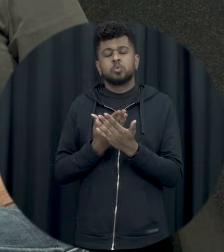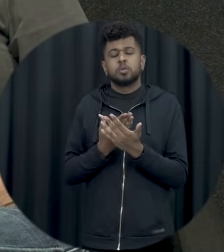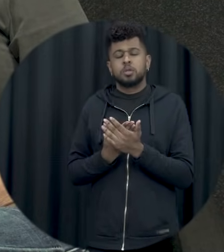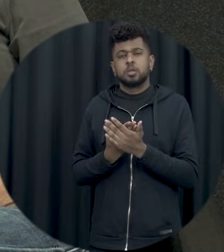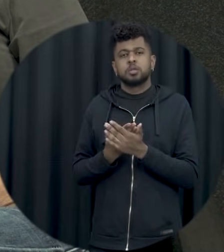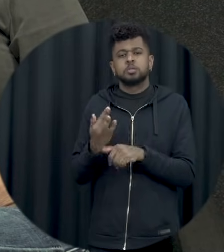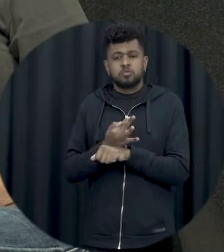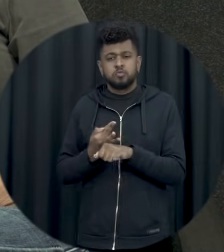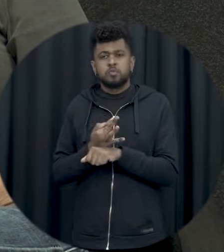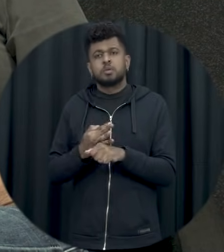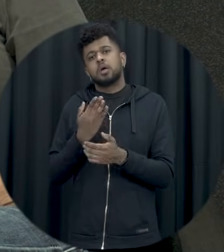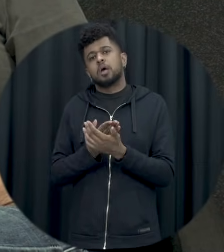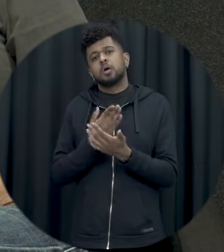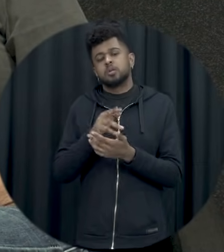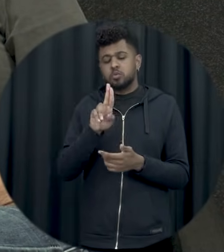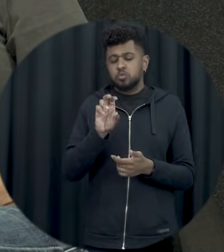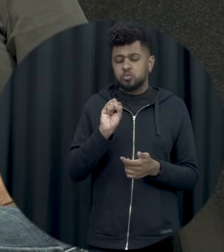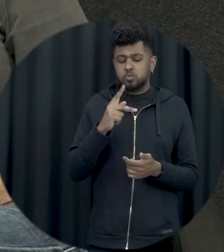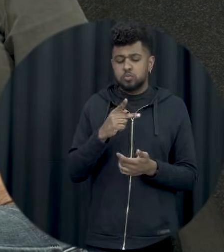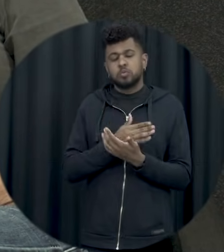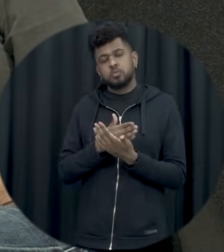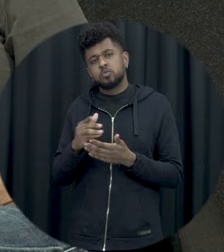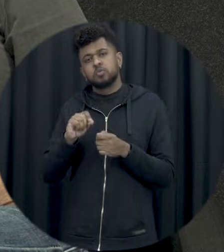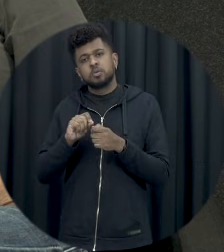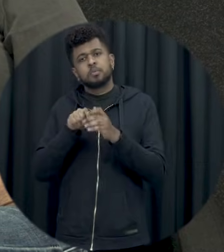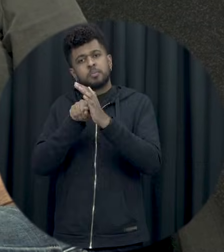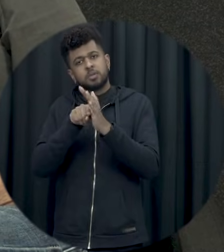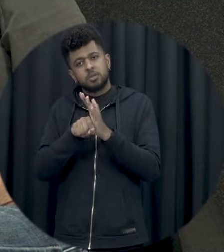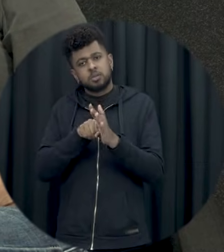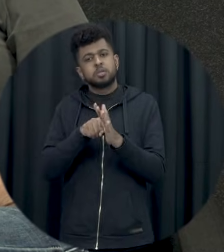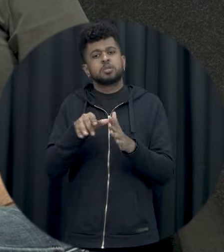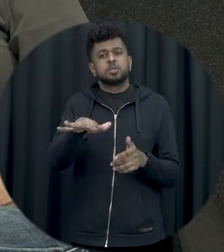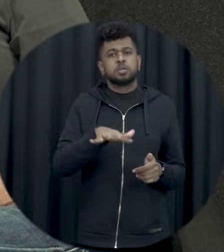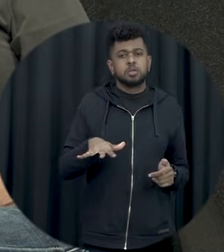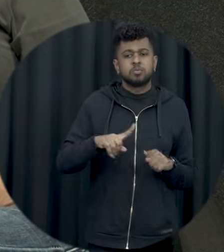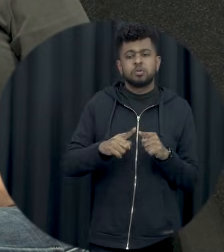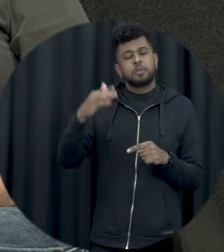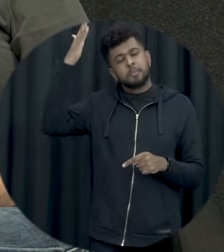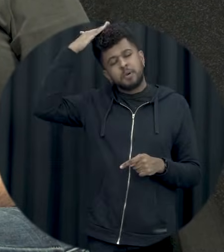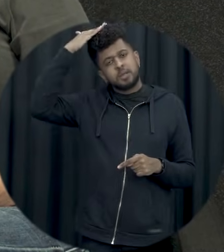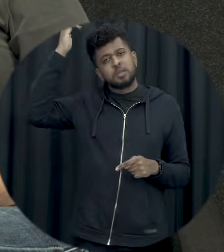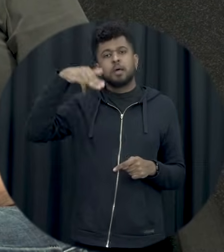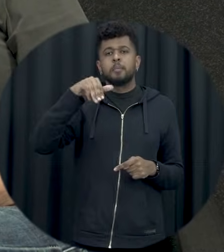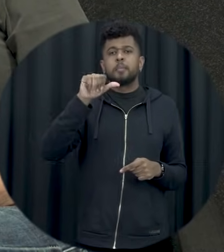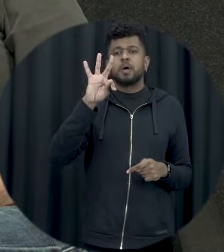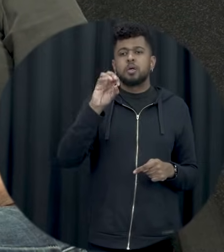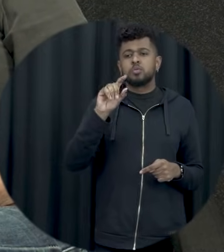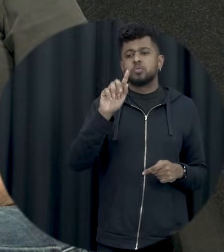das aulas da USP, ele começou a fazer pesquisa de campo aqui no Paraná, no Mato Grosso, com